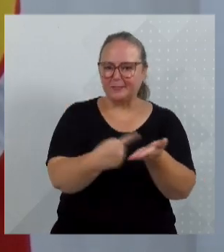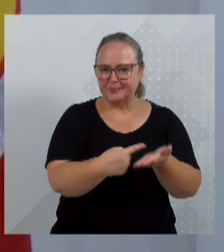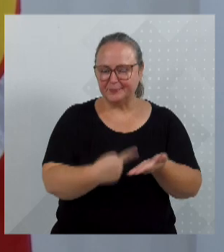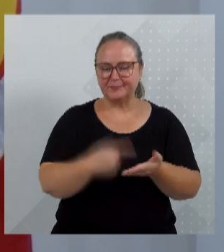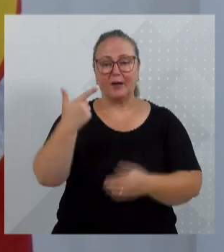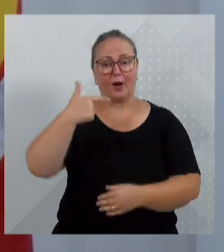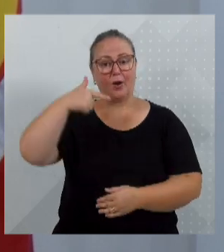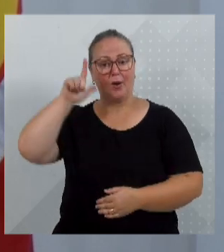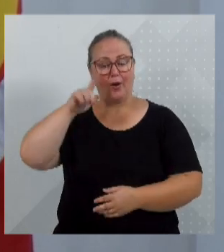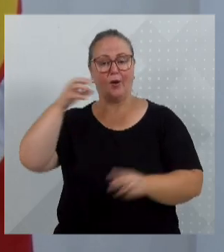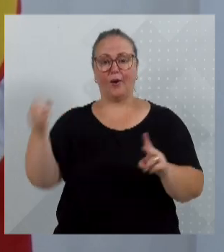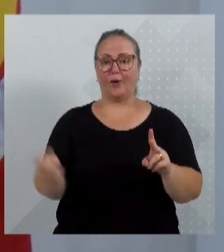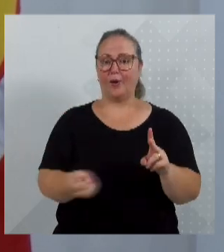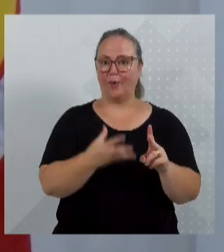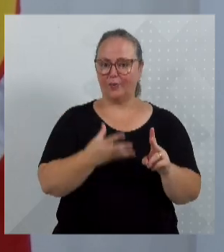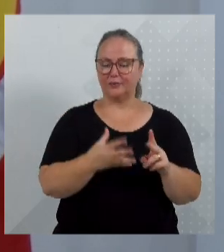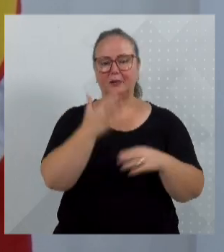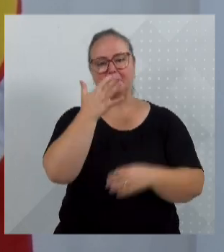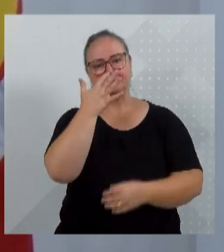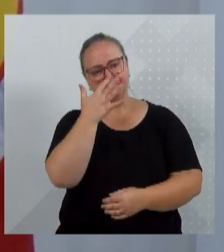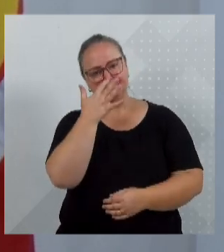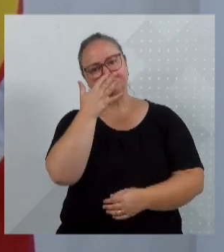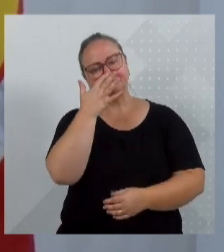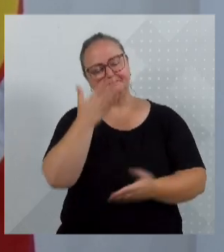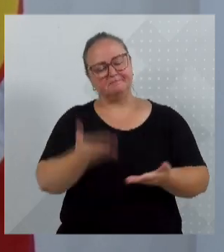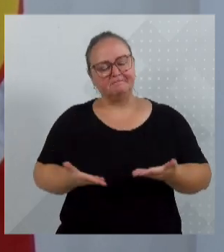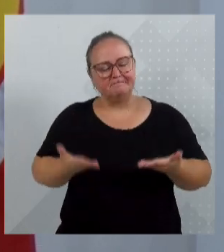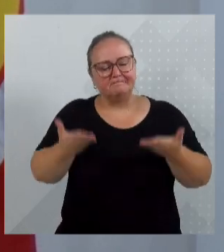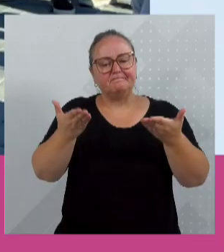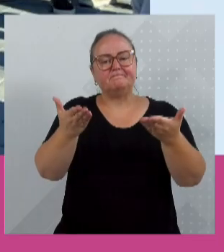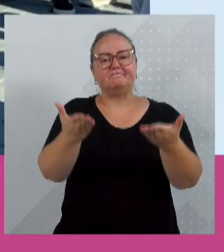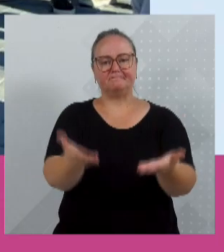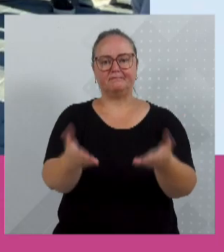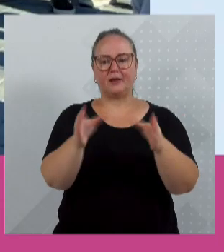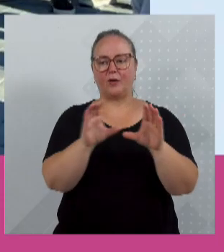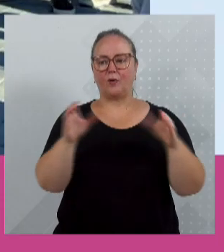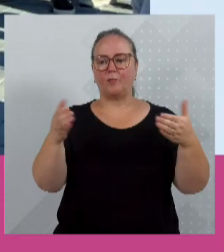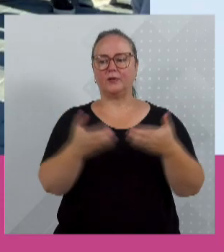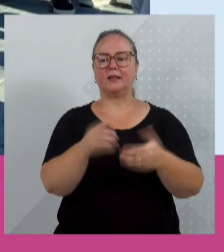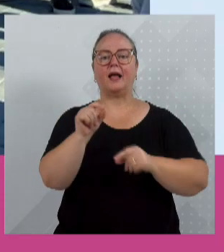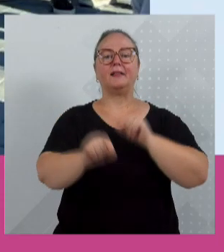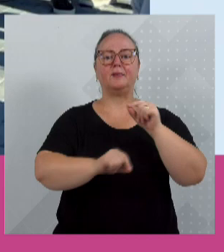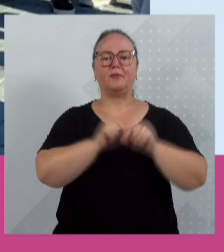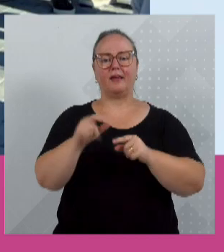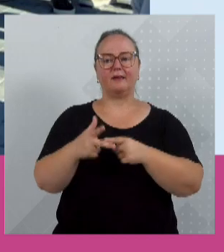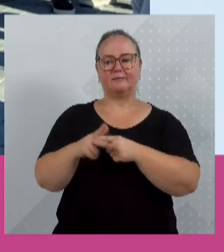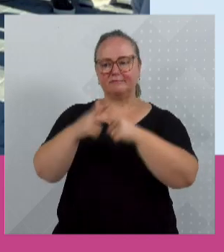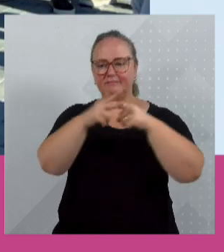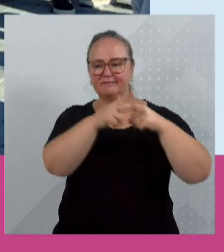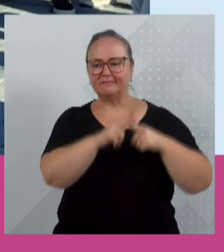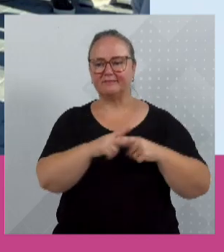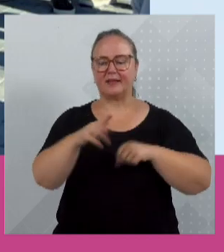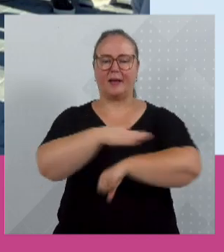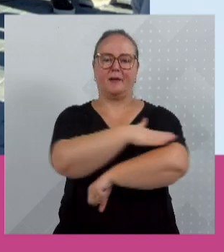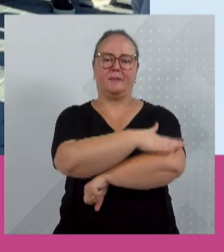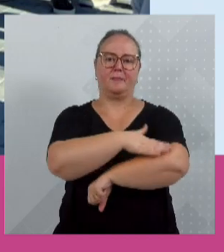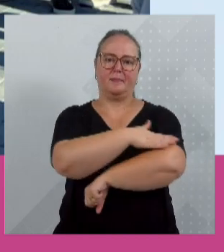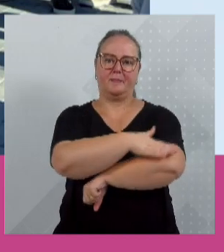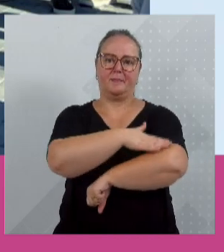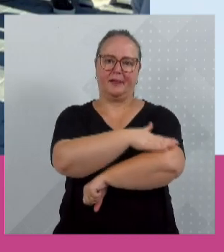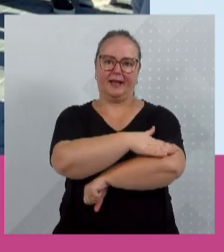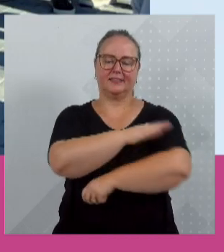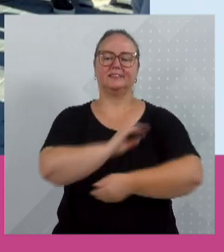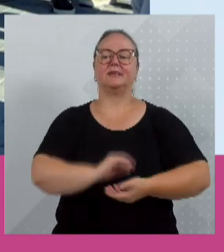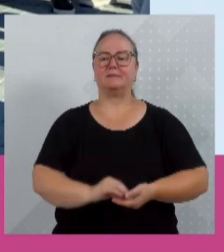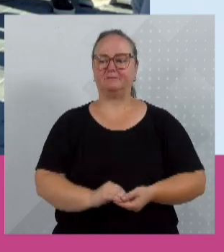Vila Nova para prestigiar a entrega à comunidade da reforma da Praça do Rotary. A restauração foi